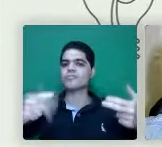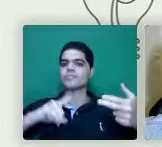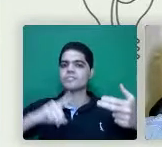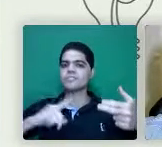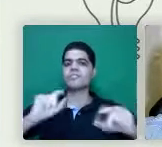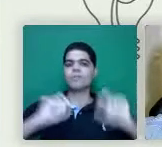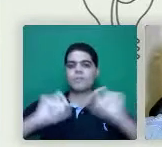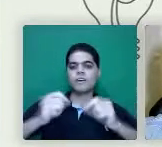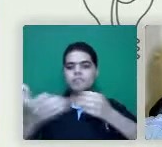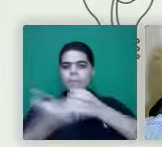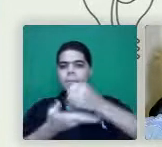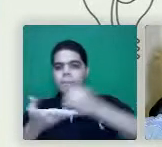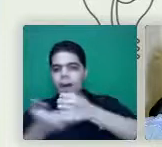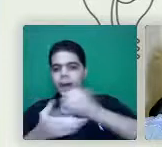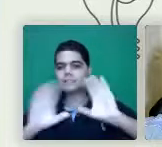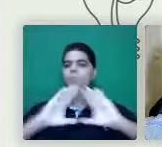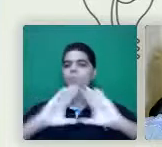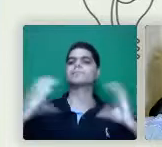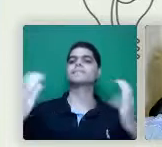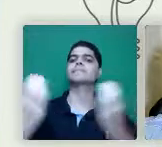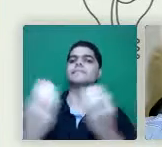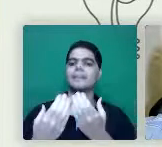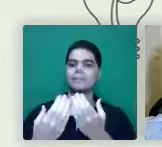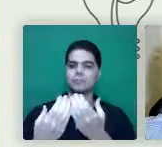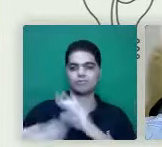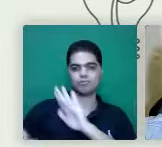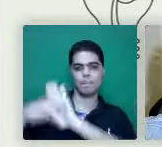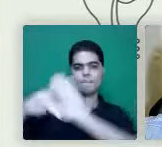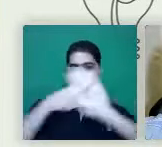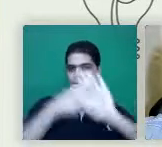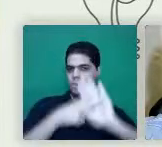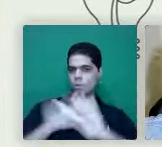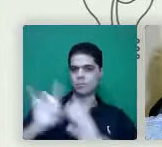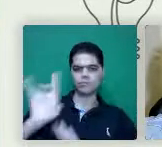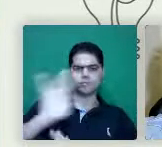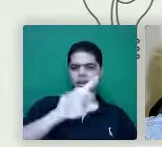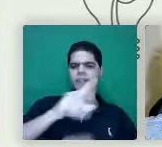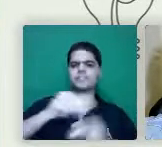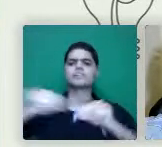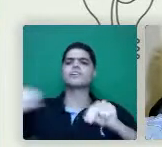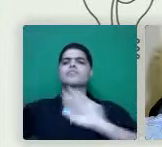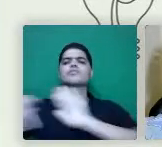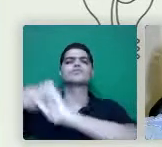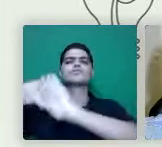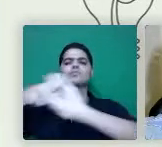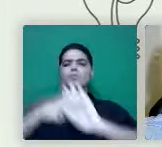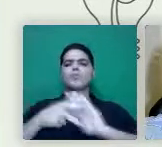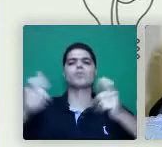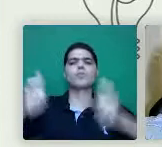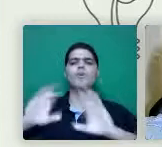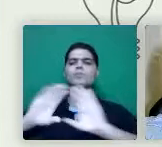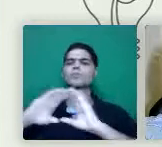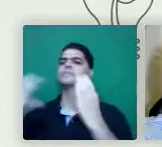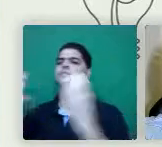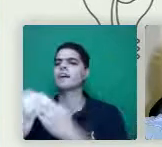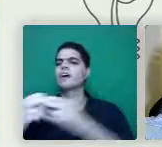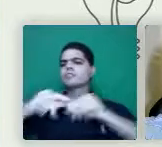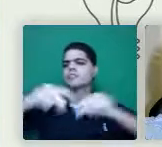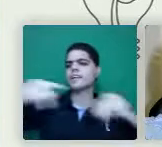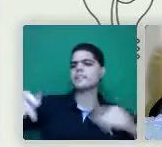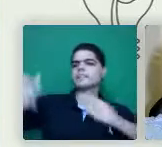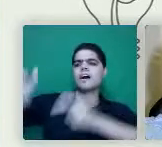para o seu território. Então, como facilitar a inclusão da sua comunidade, do seu território,